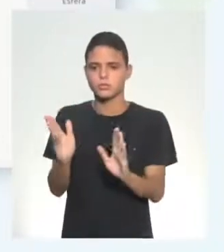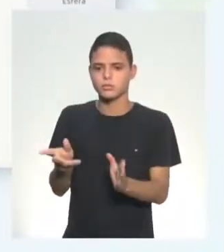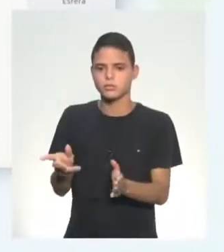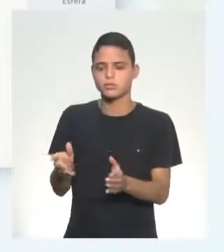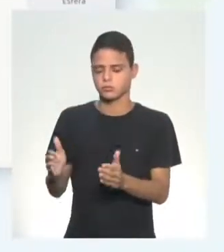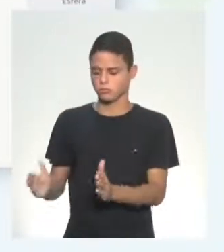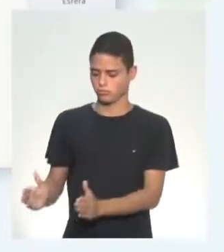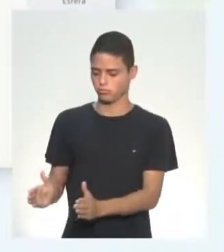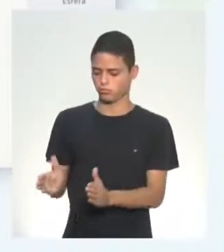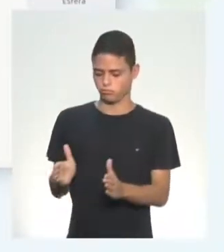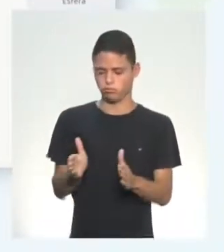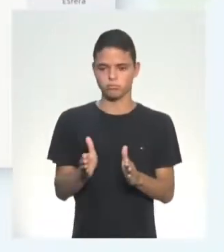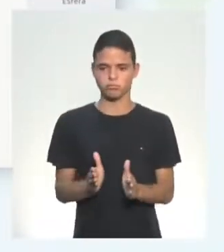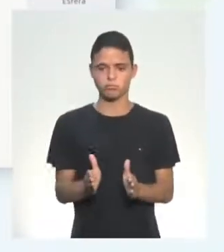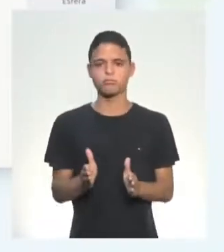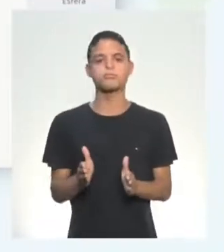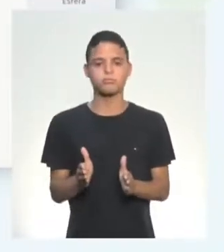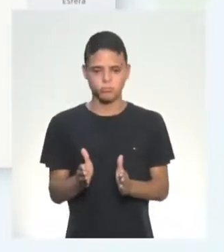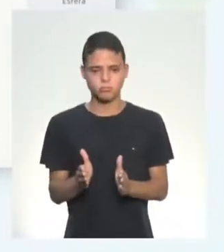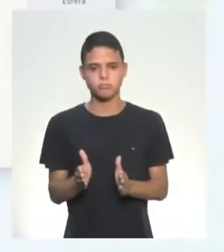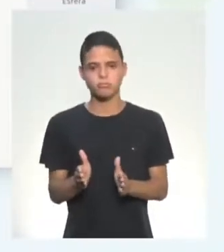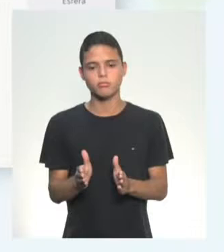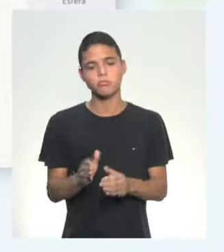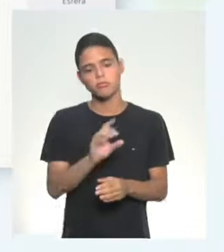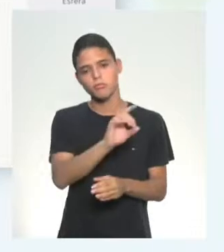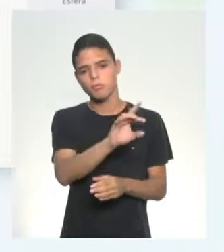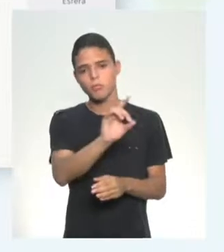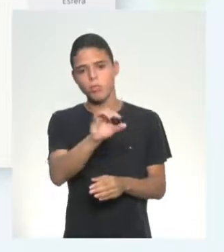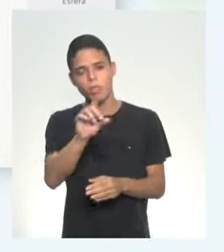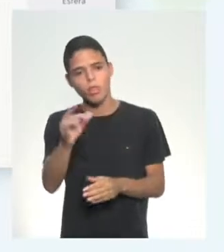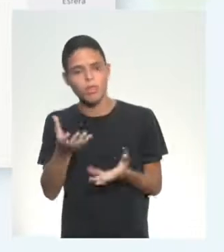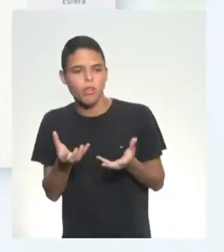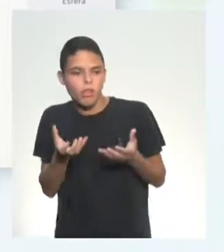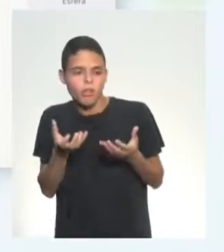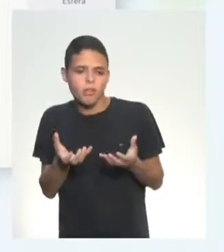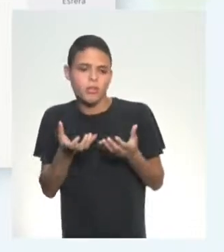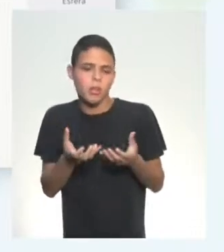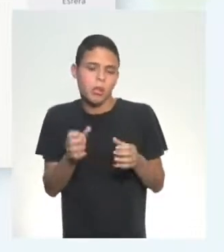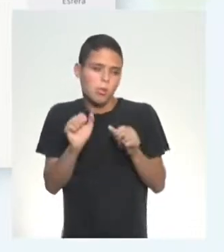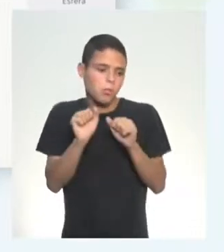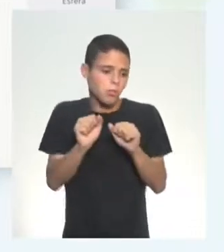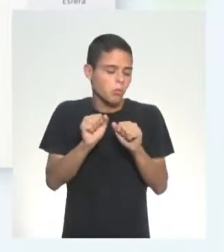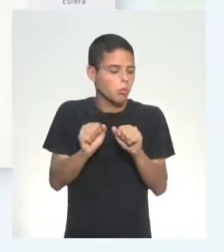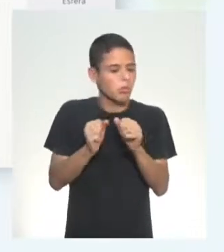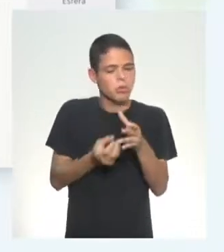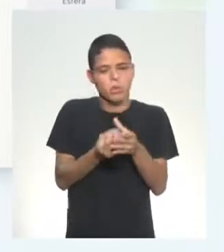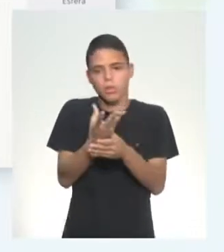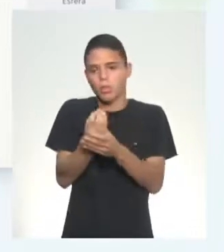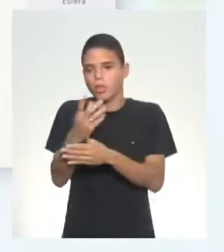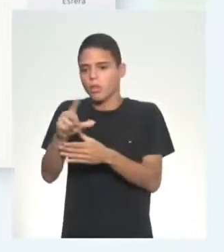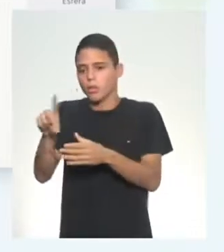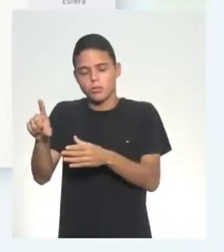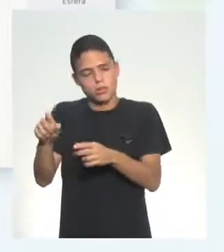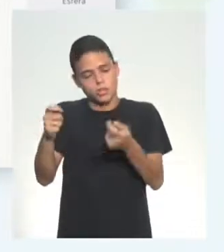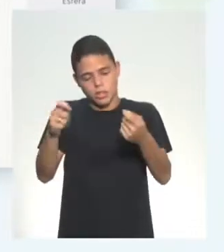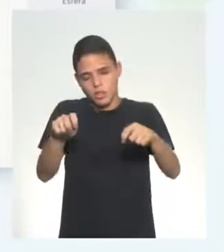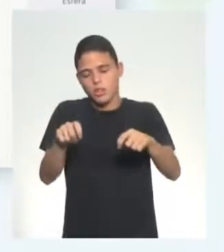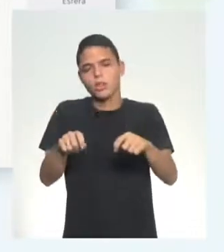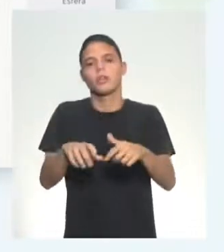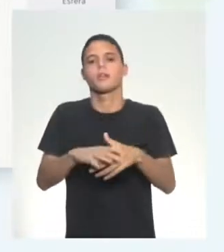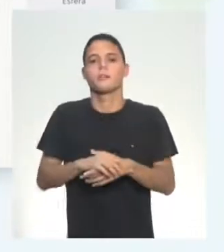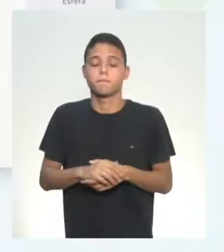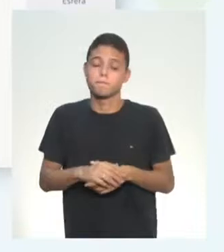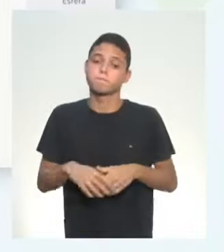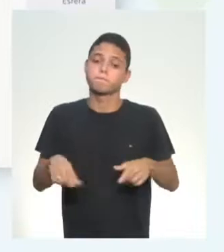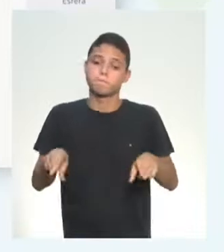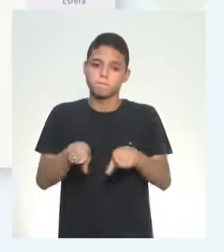Eu já tenho um telhado pronto. Se você quiser usar outra forma, também pode. Eu